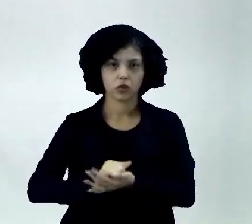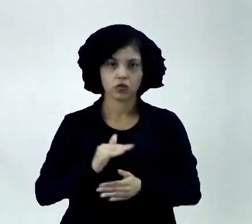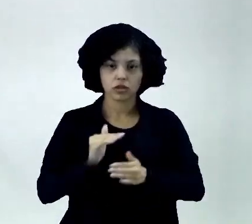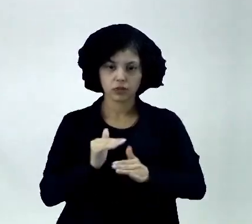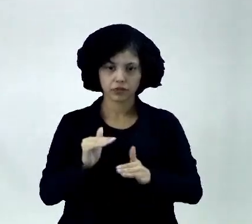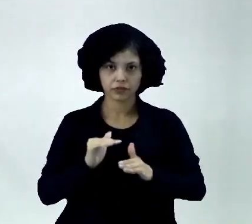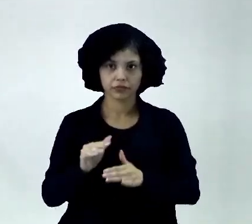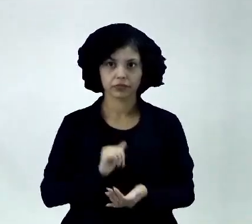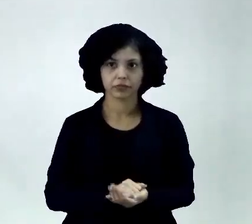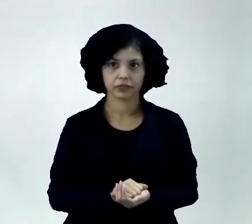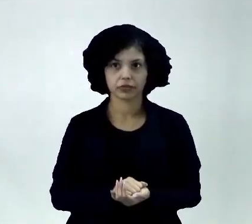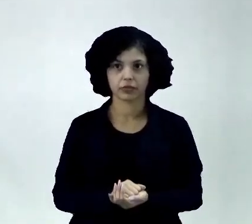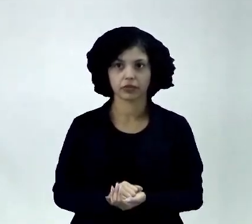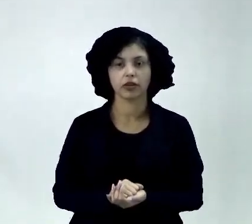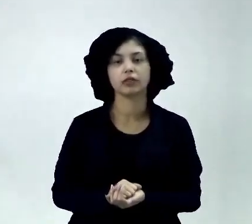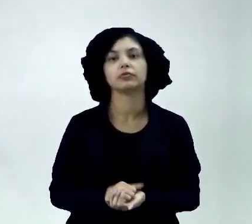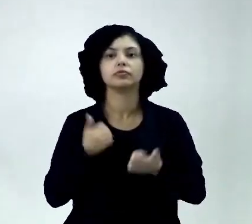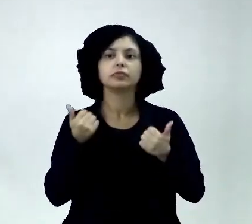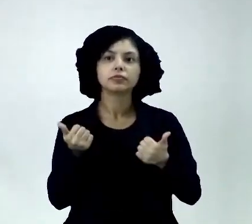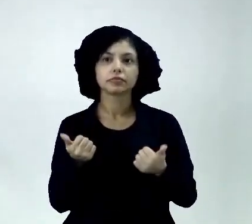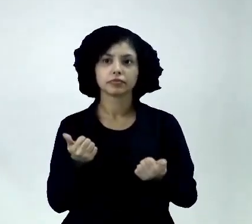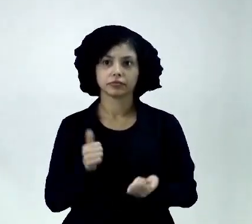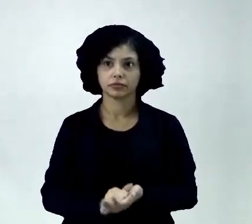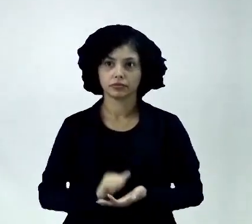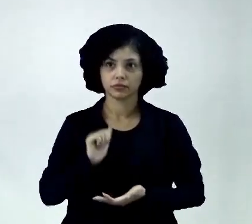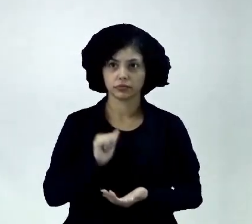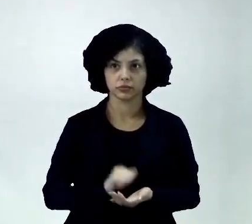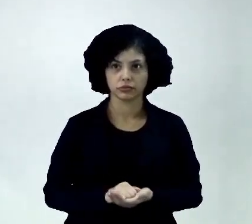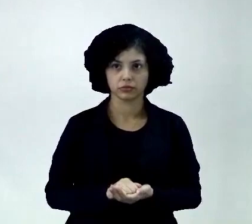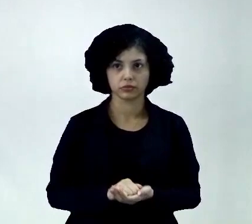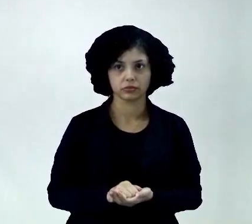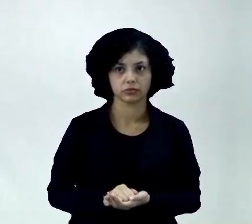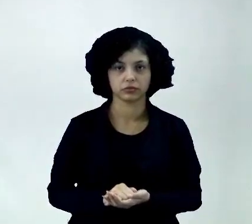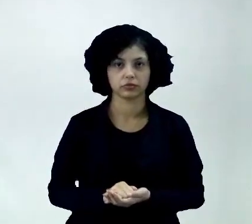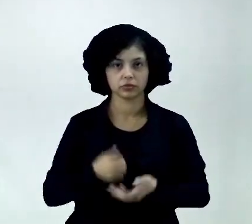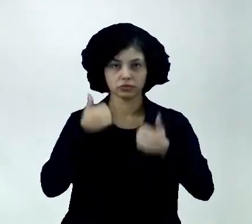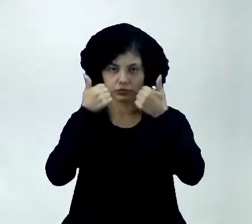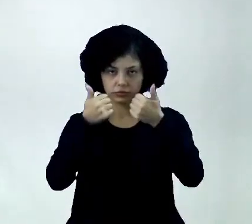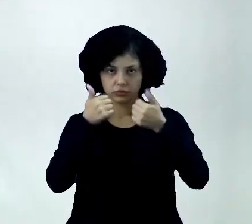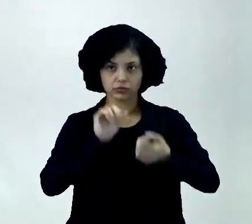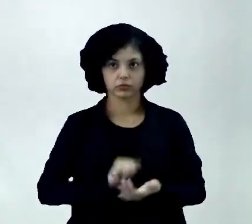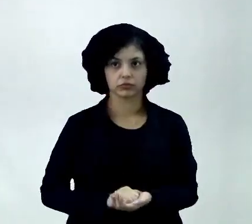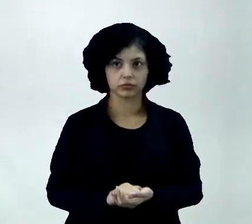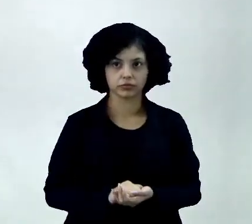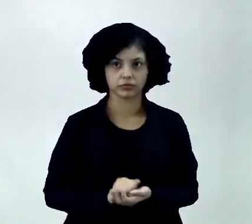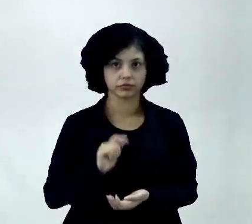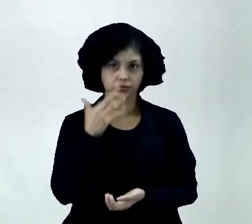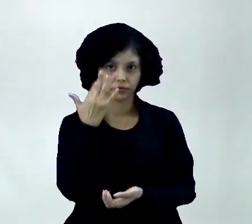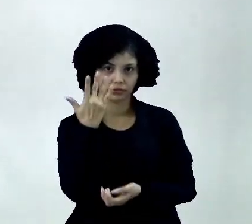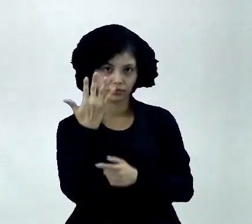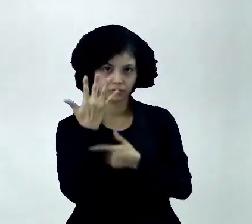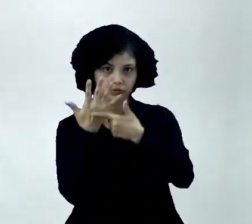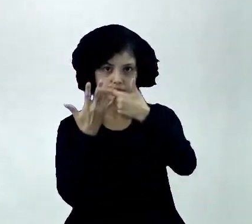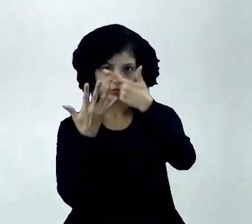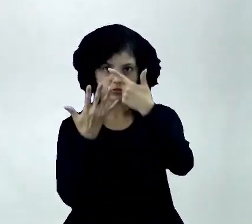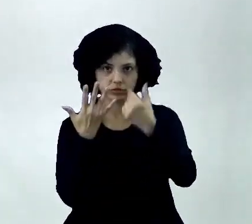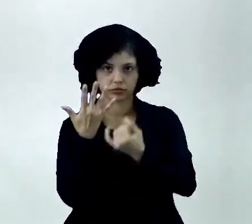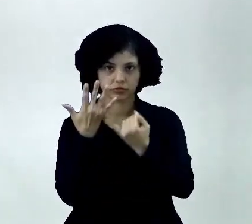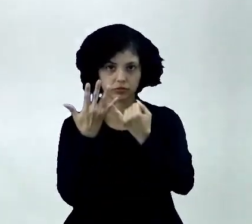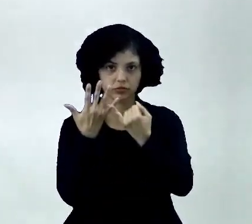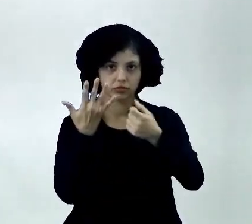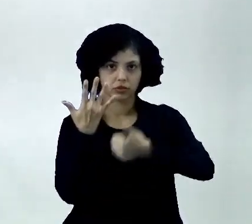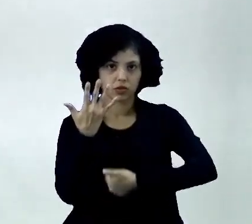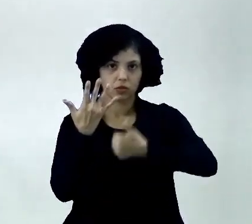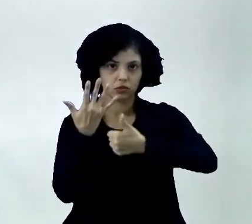é rádio e esse é a una. E esse é o úmero, una, rádio, beleza? E aqui temos as falanges e cada